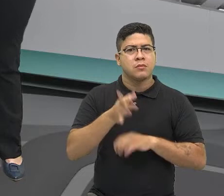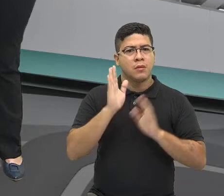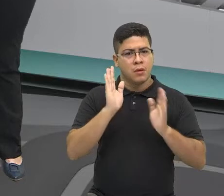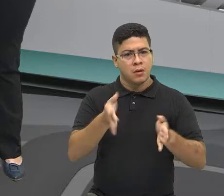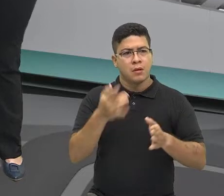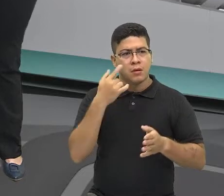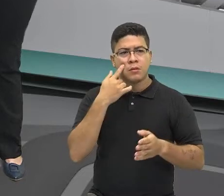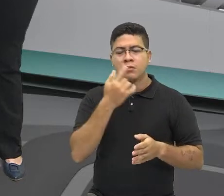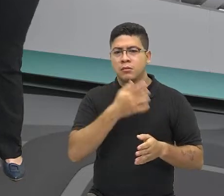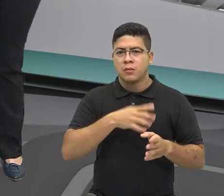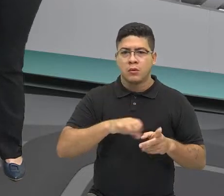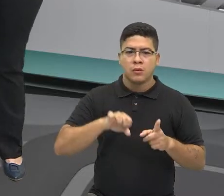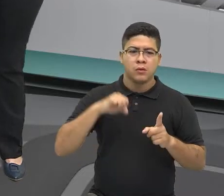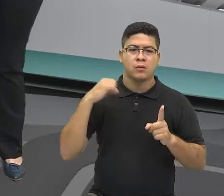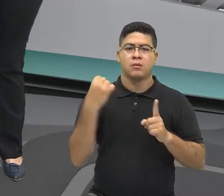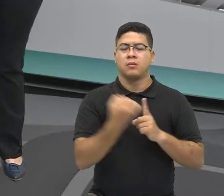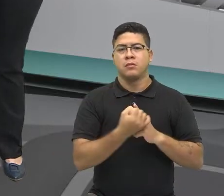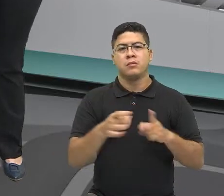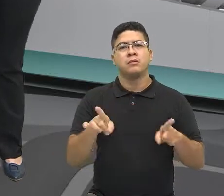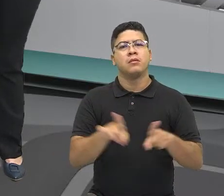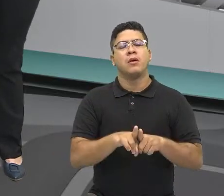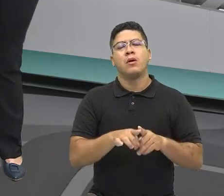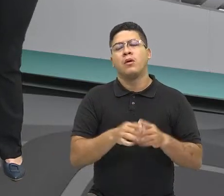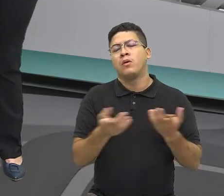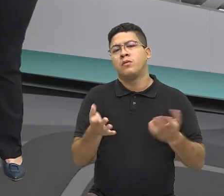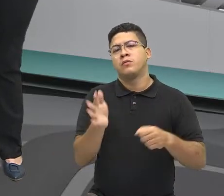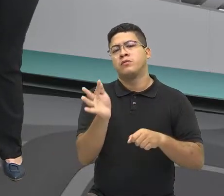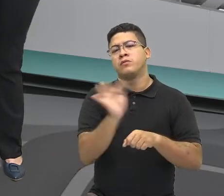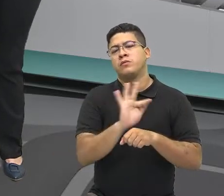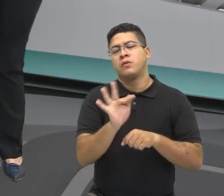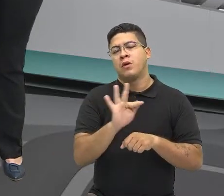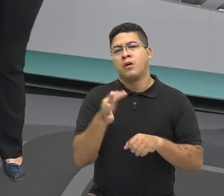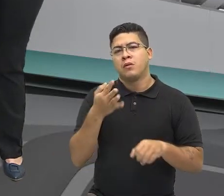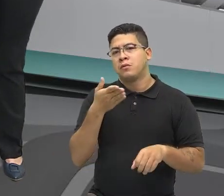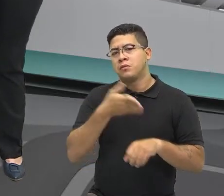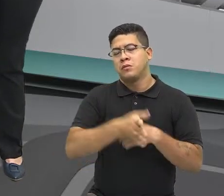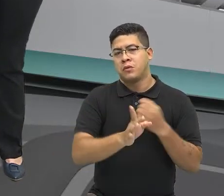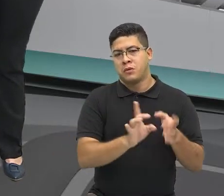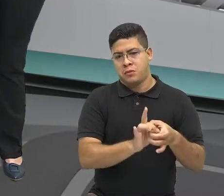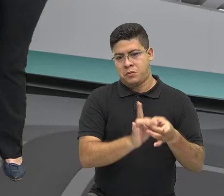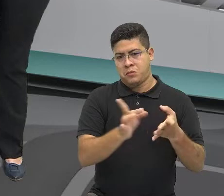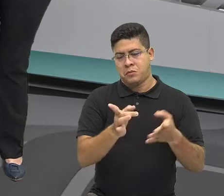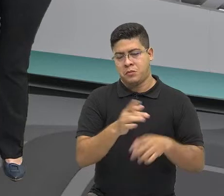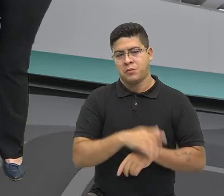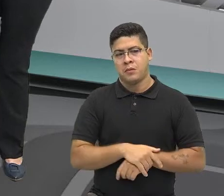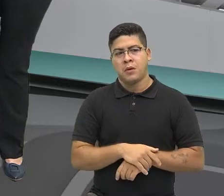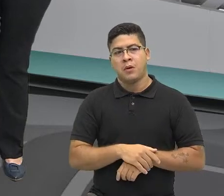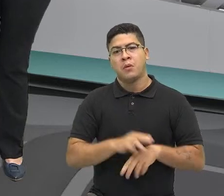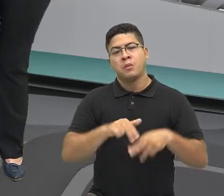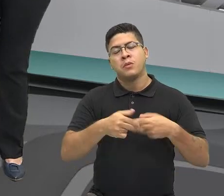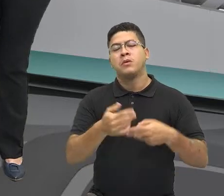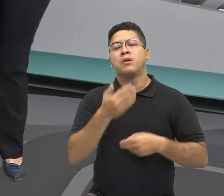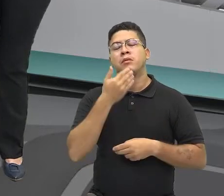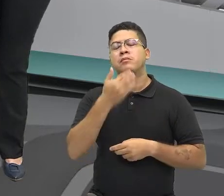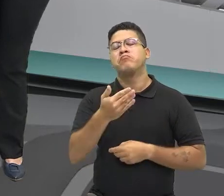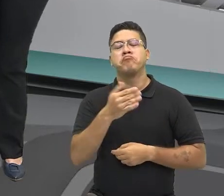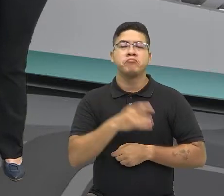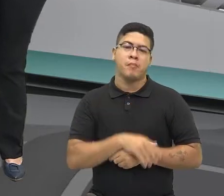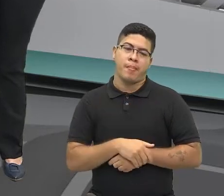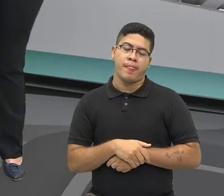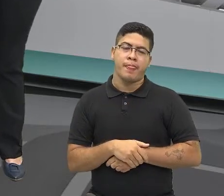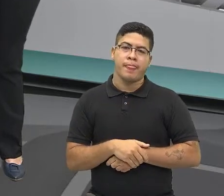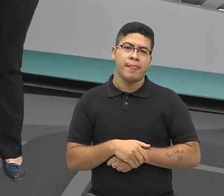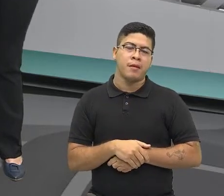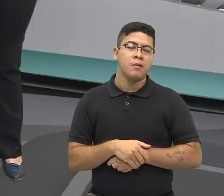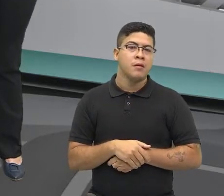na sociedade com uma linguagem muito mais fácil e acessível. Por isso que eles pedem, né, uma linguagem, quando ele fala aí